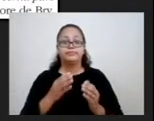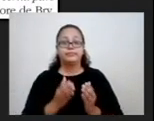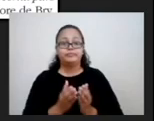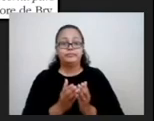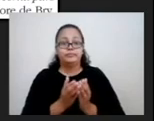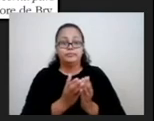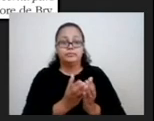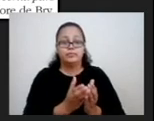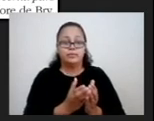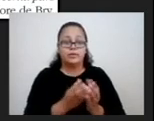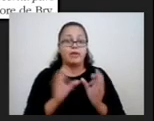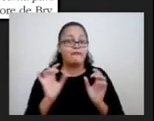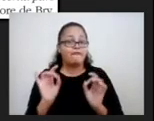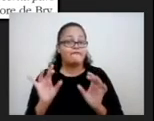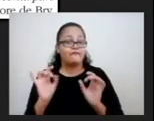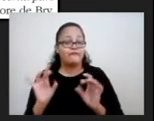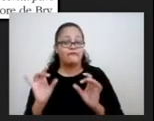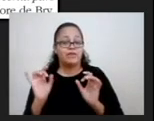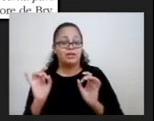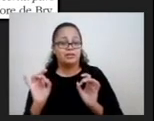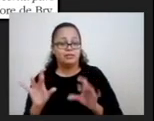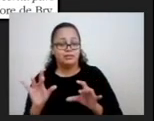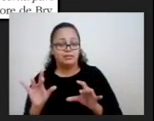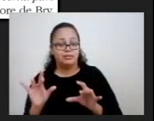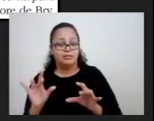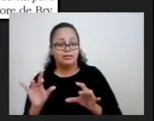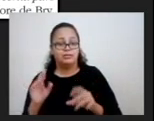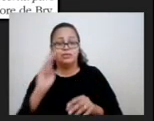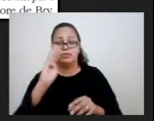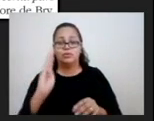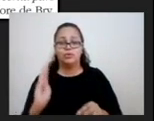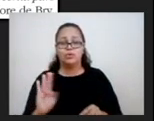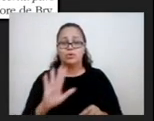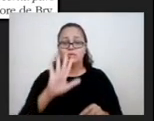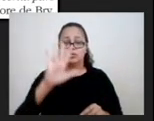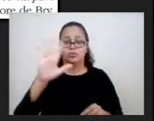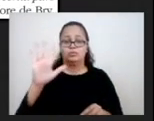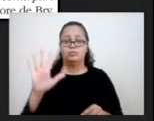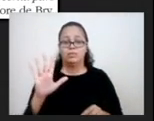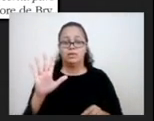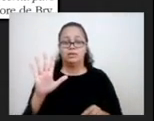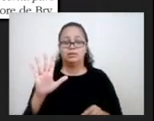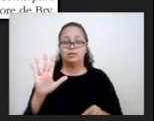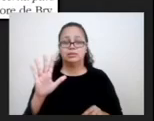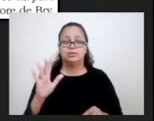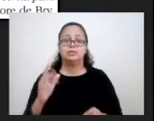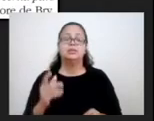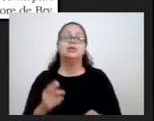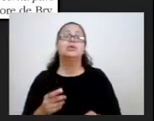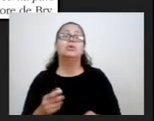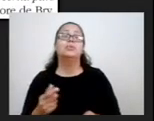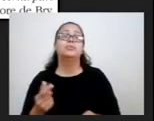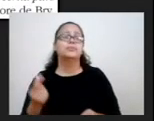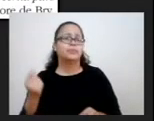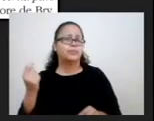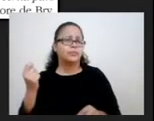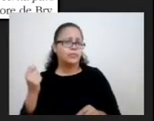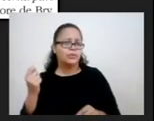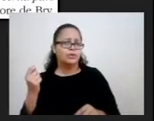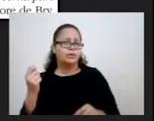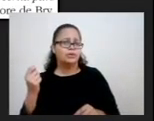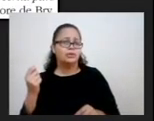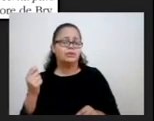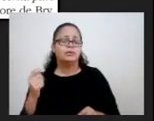eles comercializando, imaginando na época, no Brasil, há pouco tempo, ele estava sendo explorado,